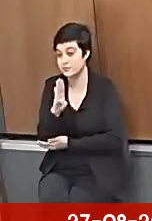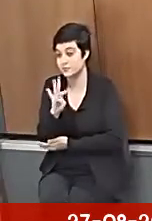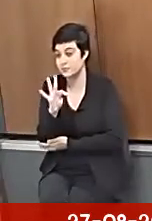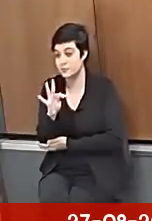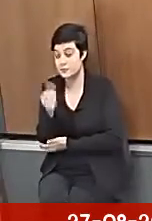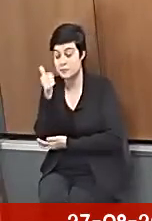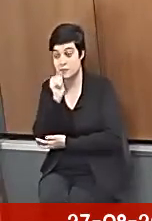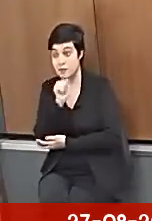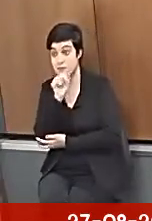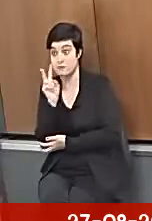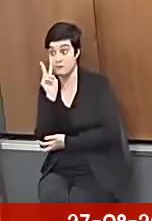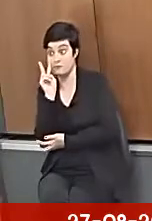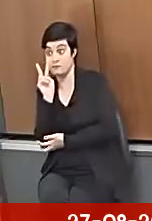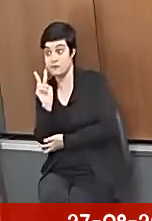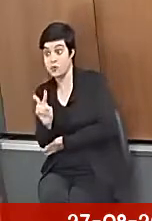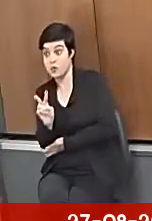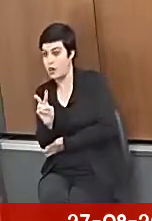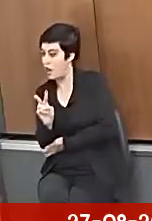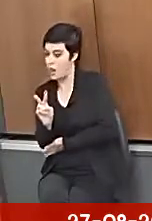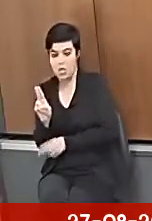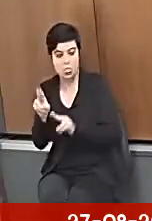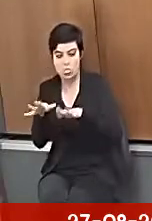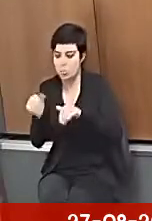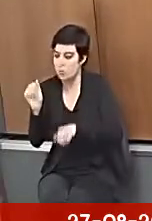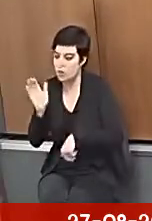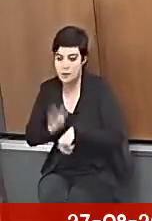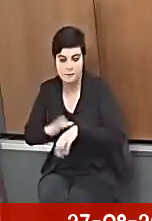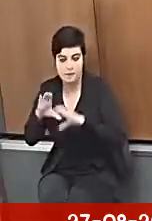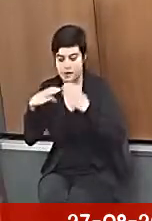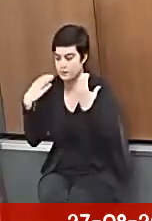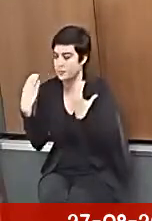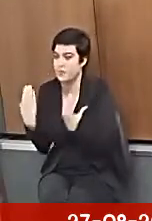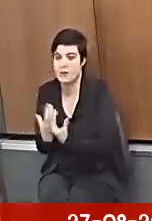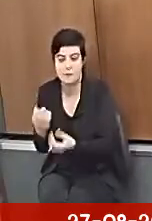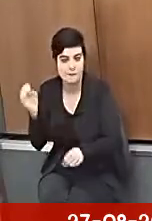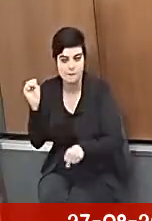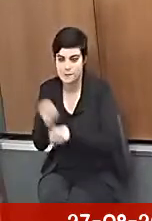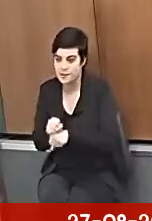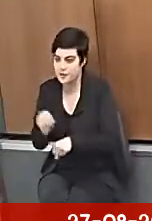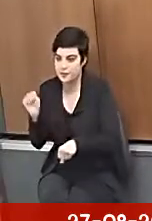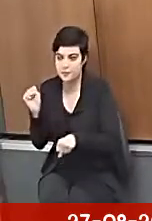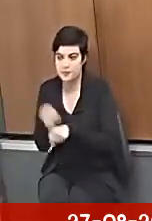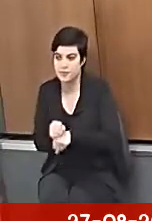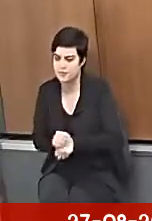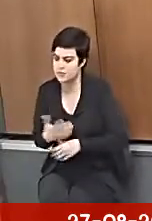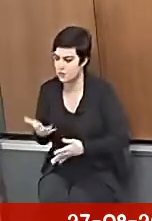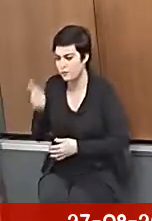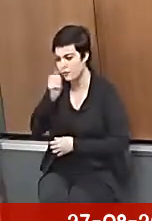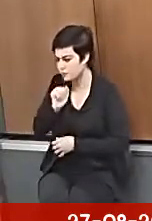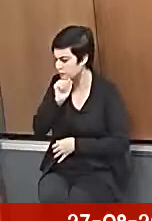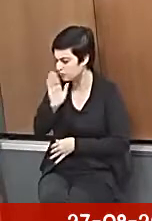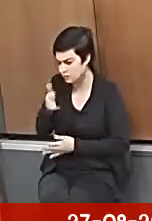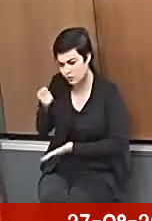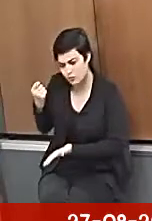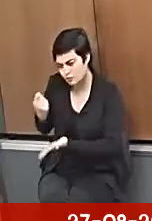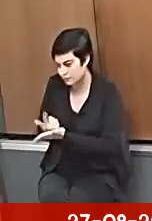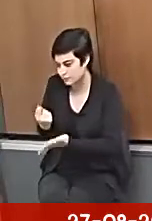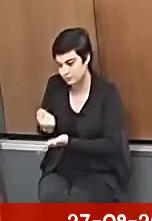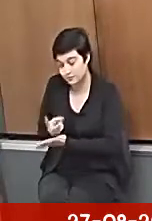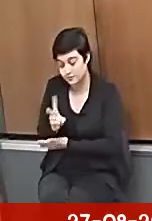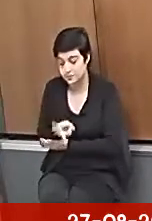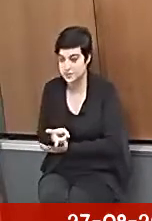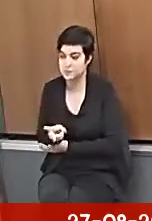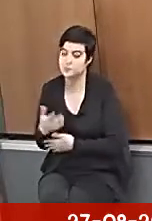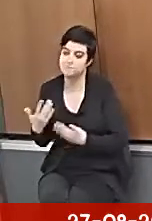as morreu pouco não vou deixar ele voltar no mineirão mas só está entendendo a igreja está comprado já ao mineirão